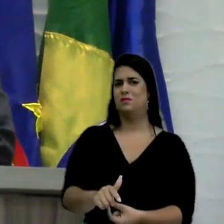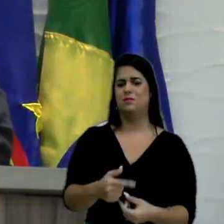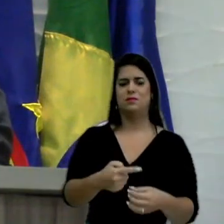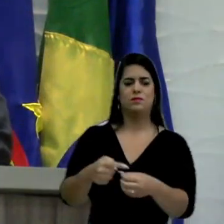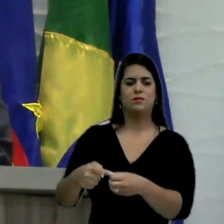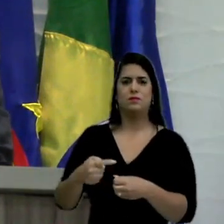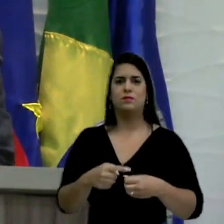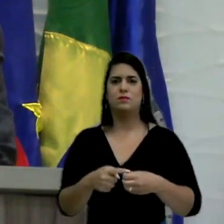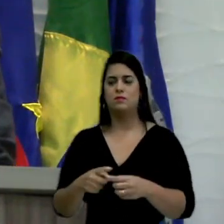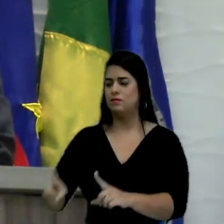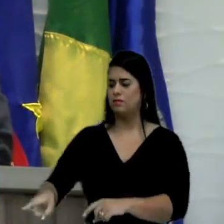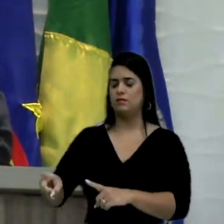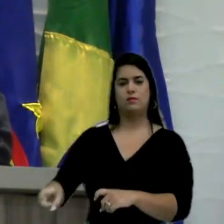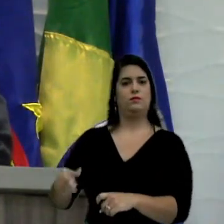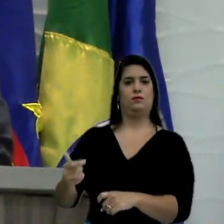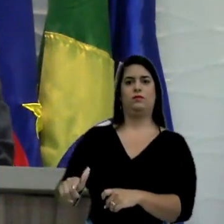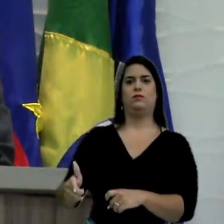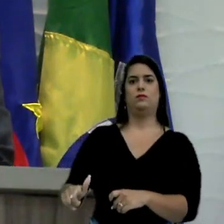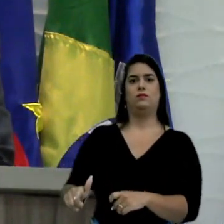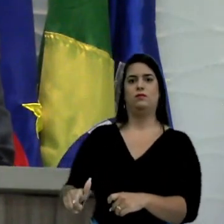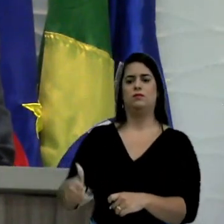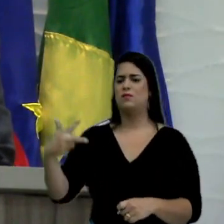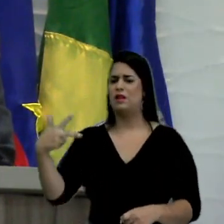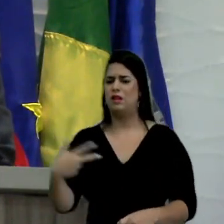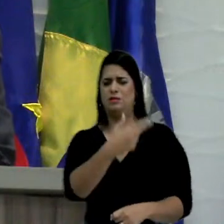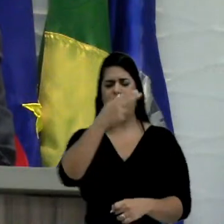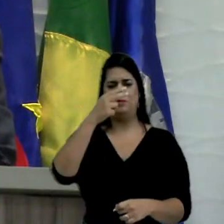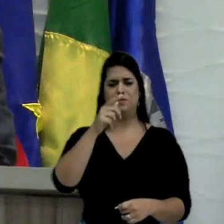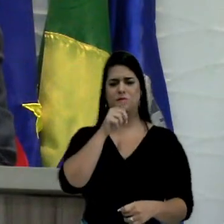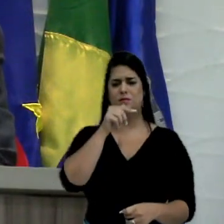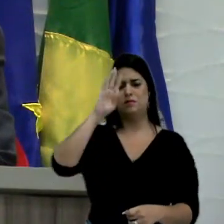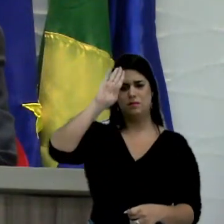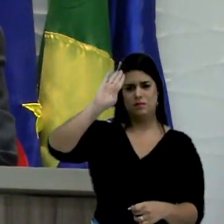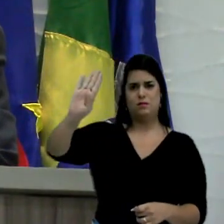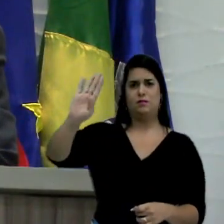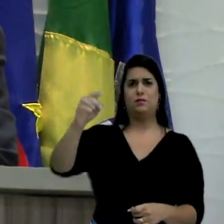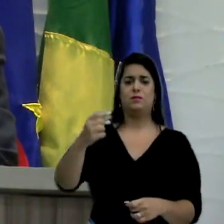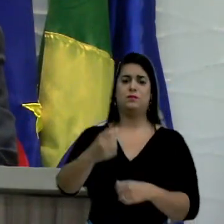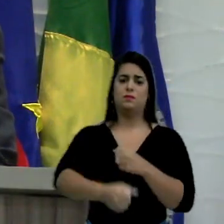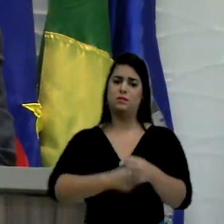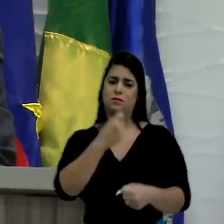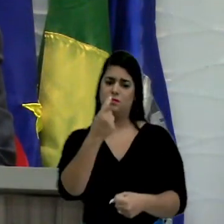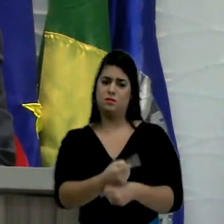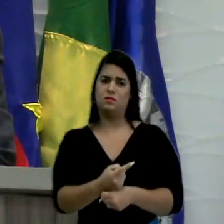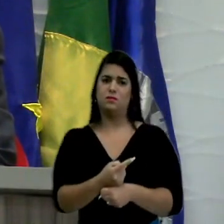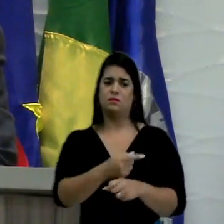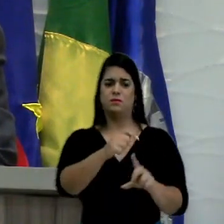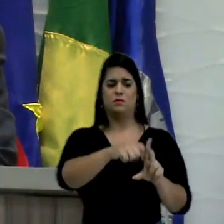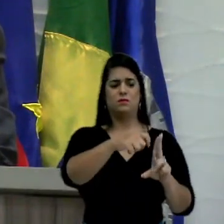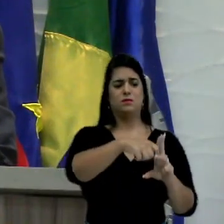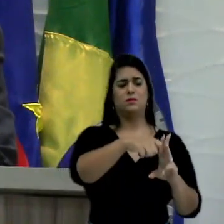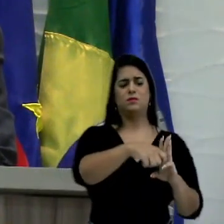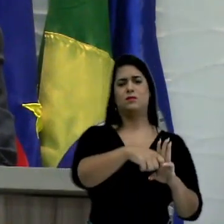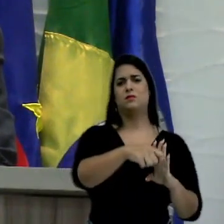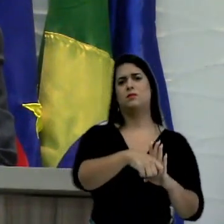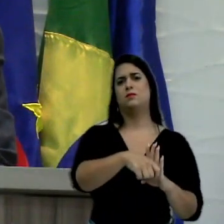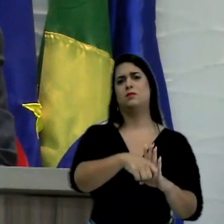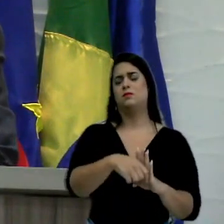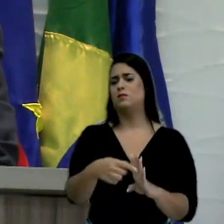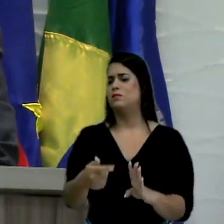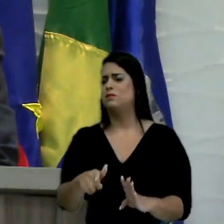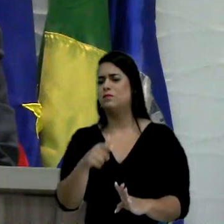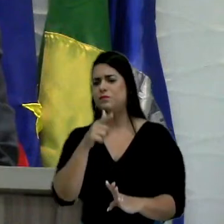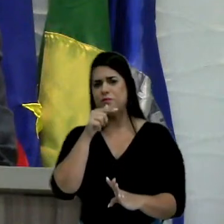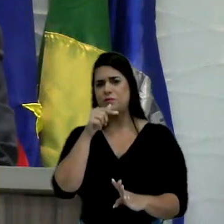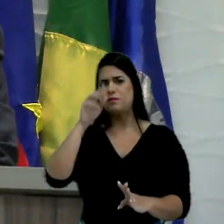leva água para a zona rural, deixou cortar a água do exército, 1 ano e 4 meses, sem água potável, sem receber essa água do exército, que